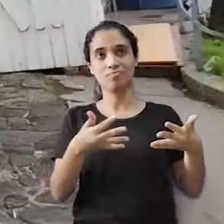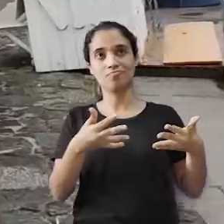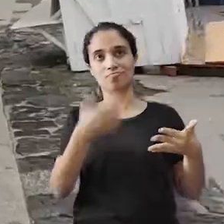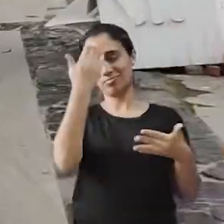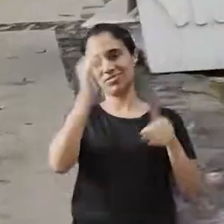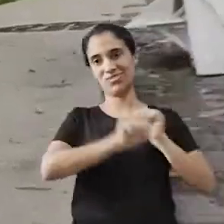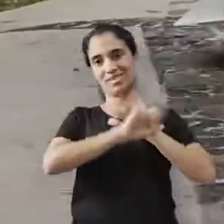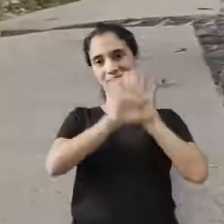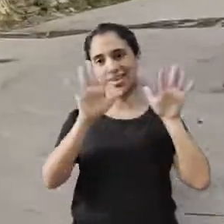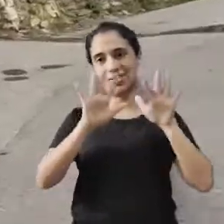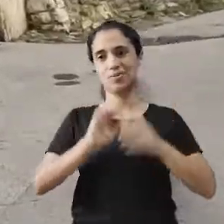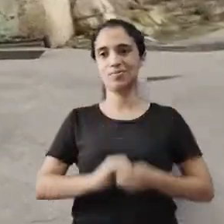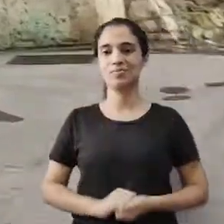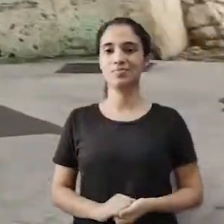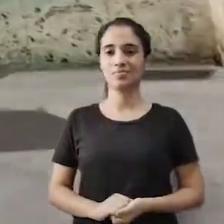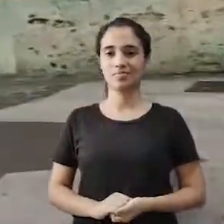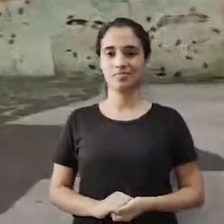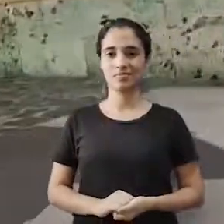sentido.